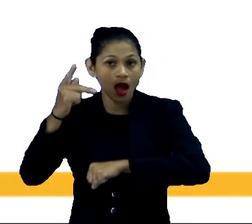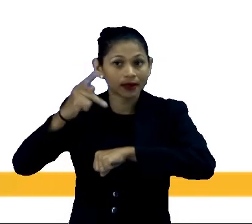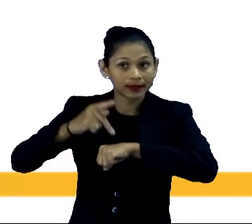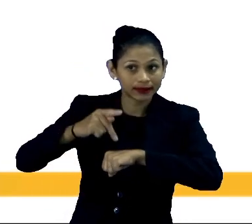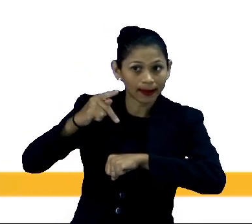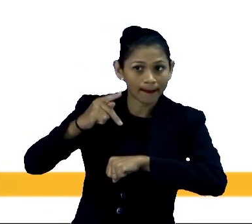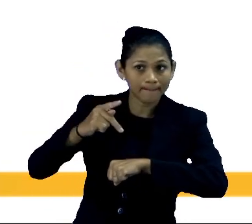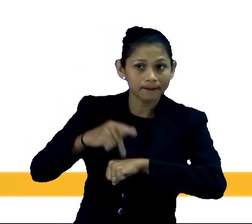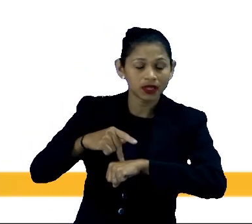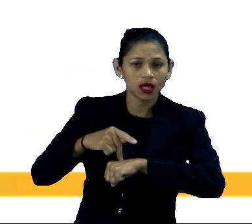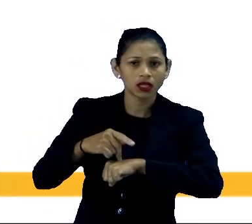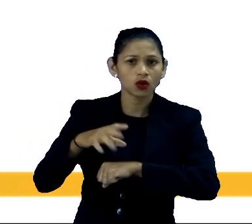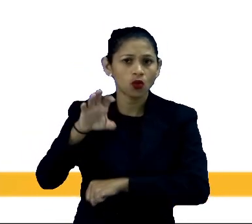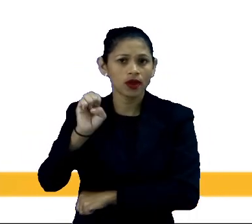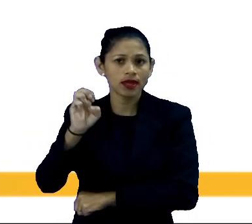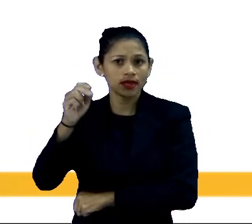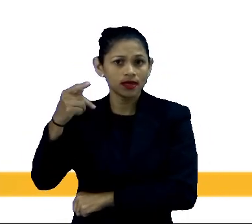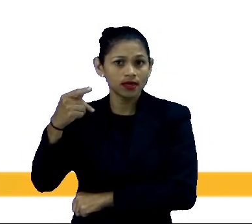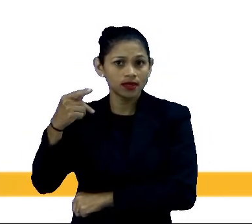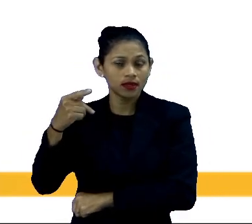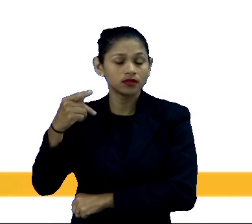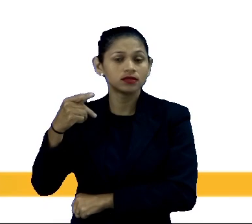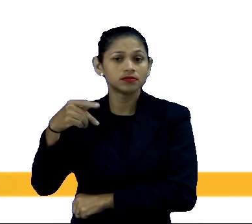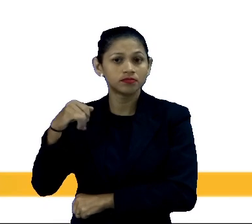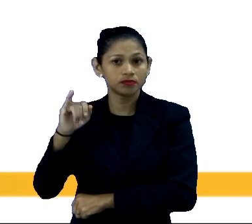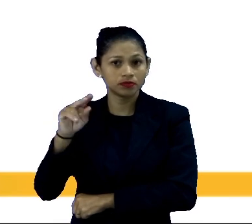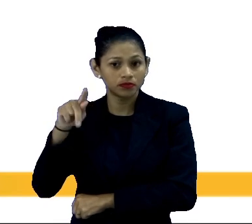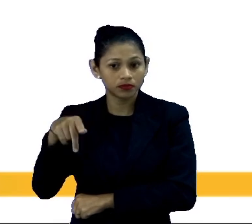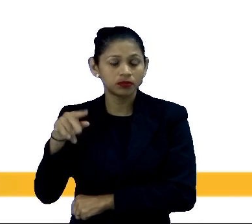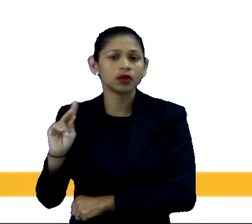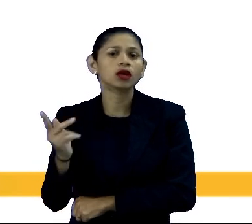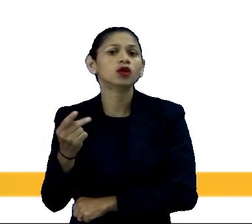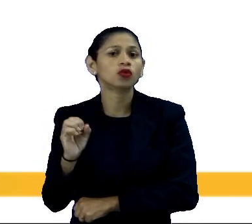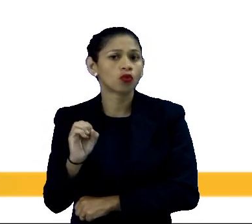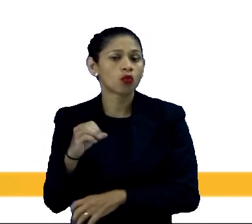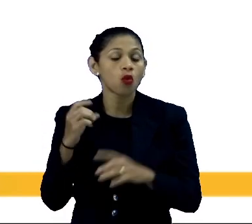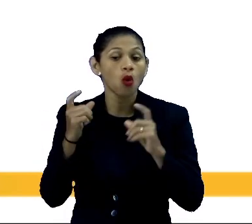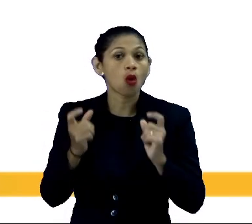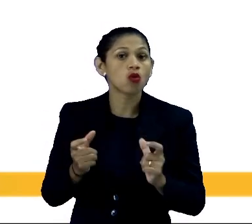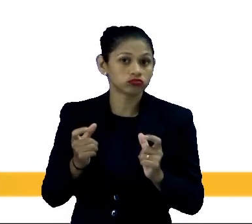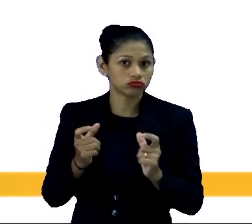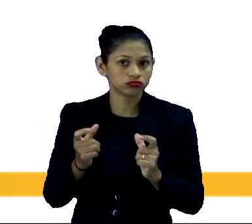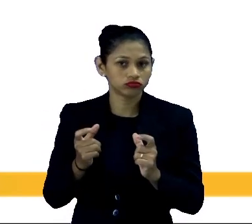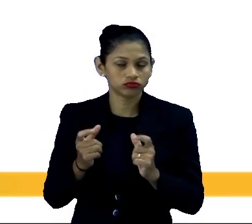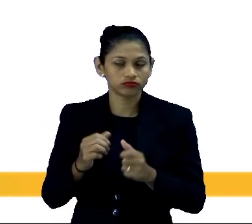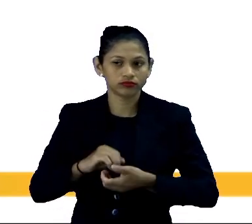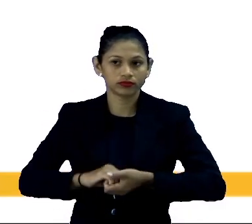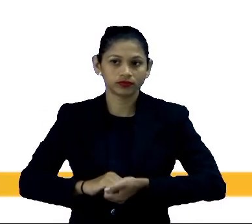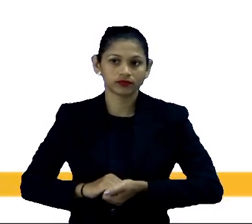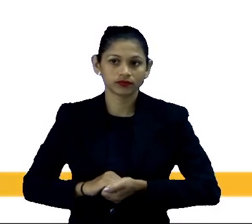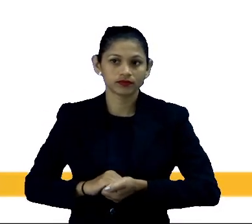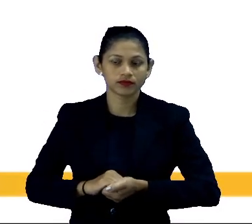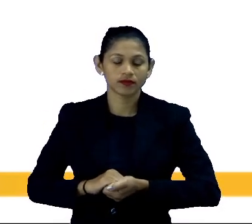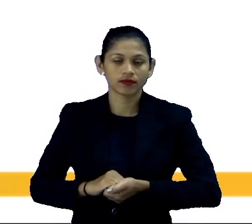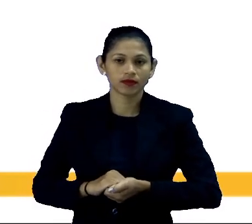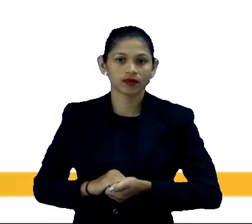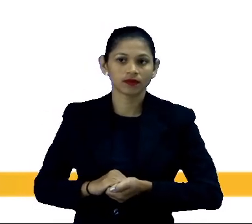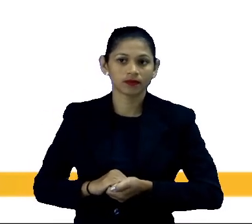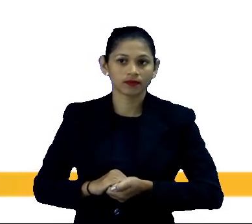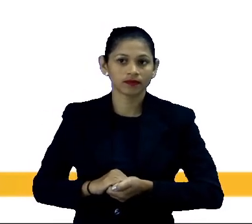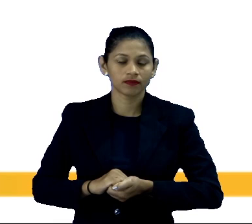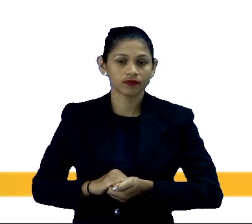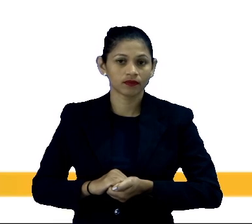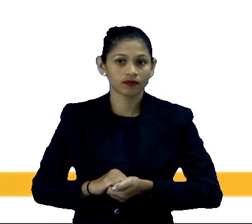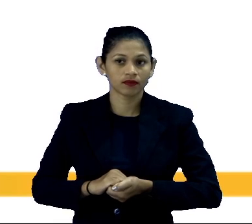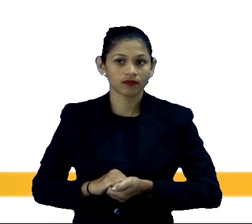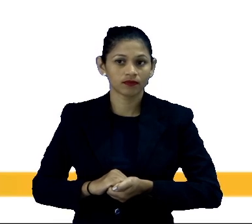vocês observarem, todos esses lugares foram citados no texto. Algo que às vezes nos confunde quando a gente lê um texto, né? Porque afinal todos esses